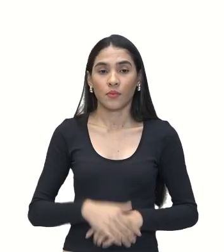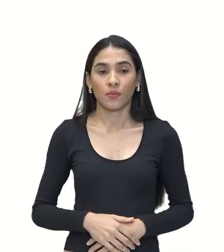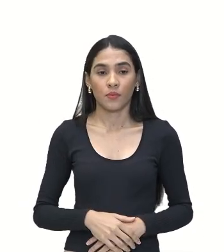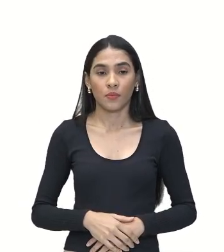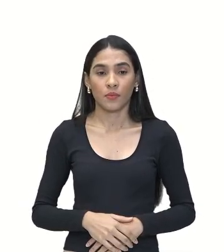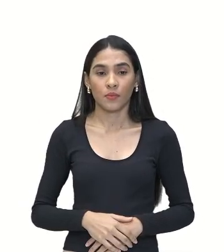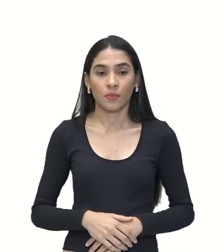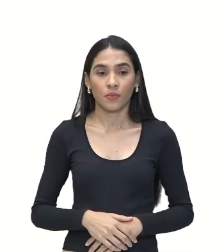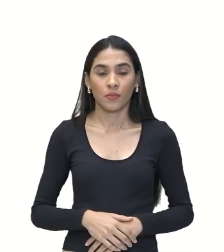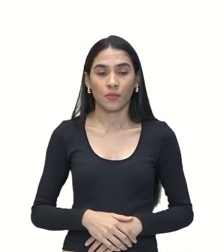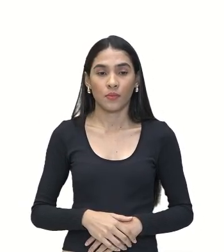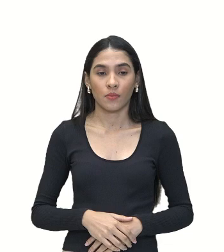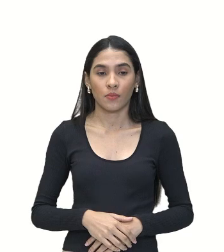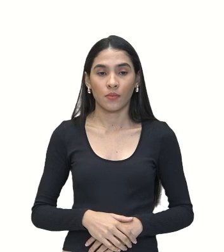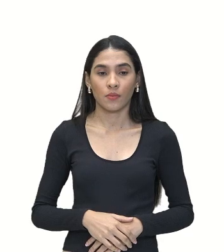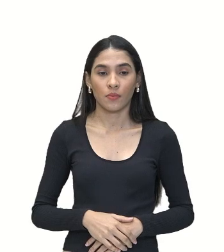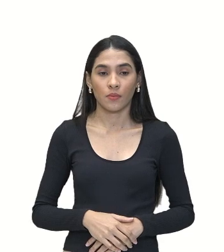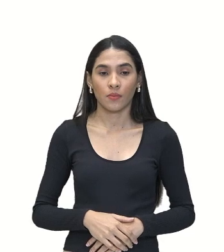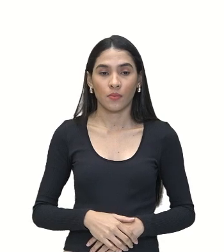ao